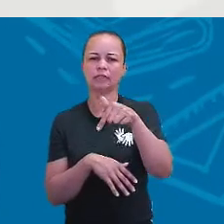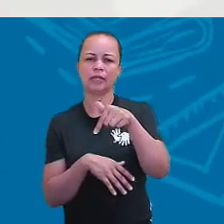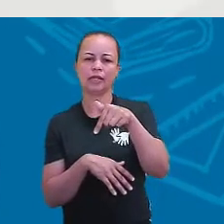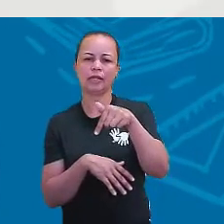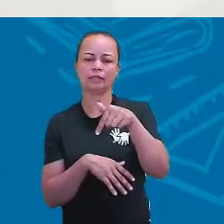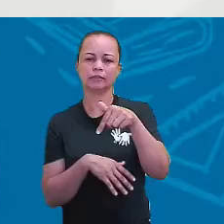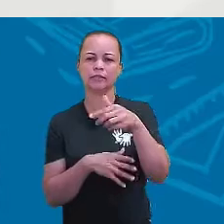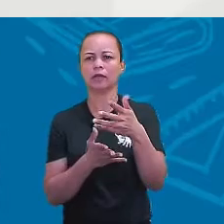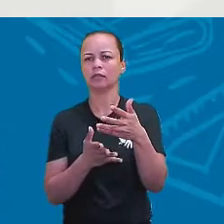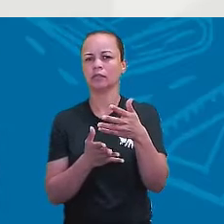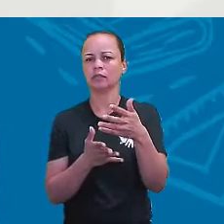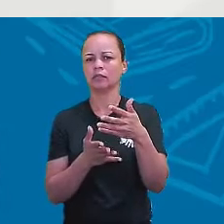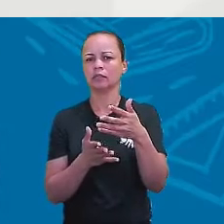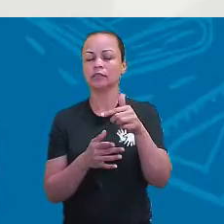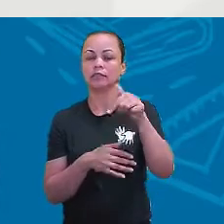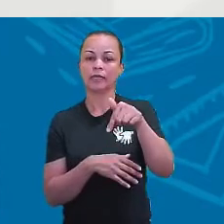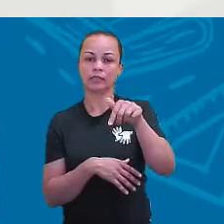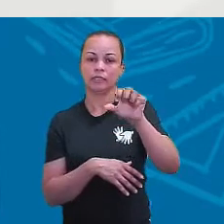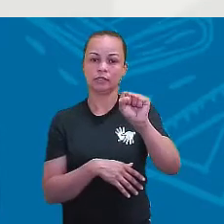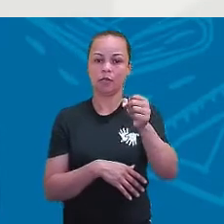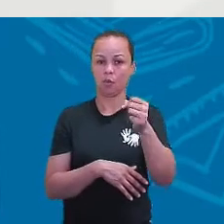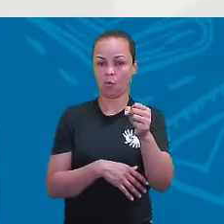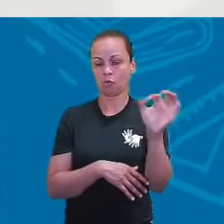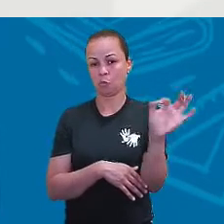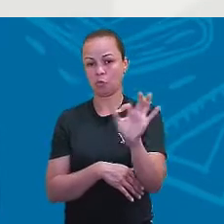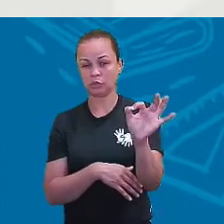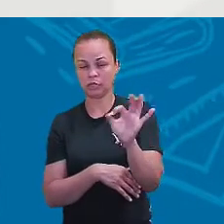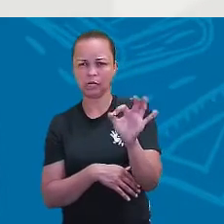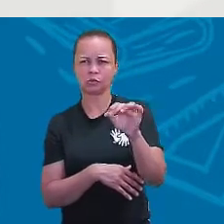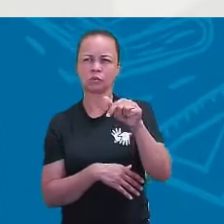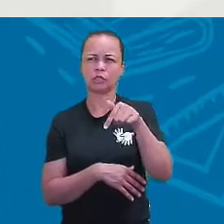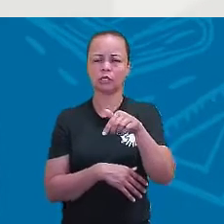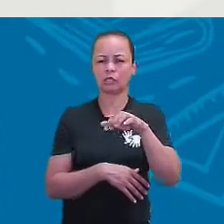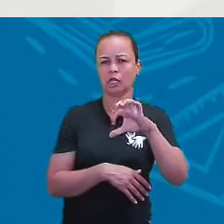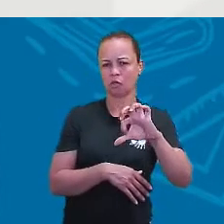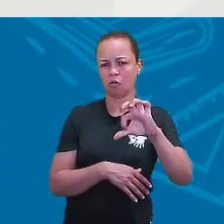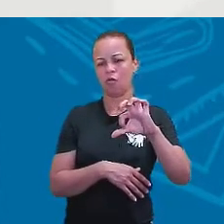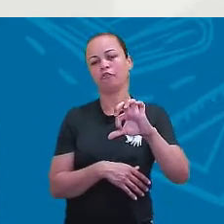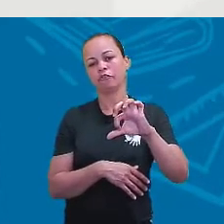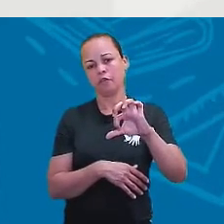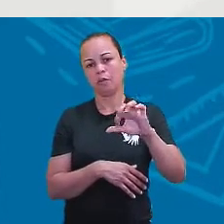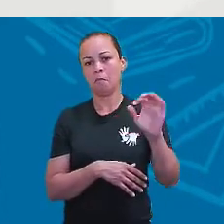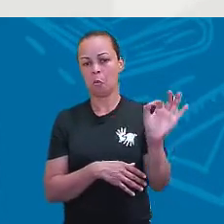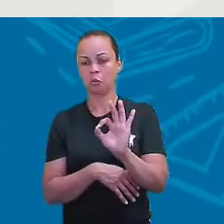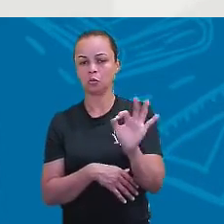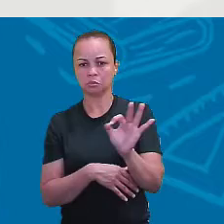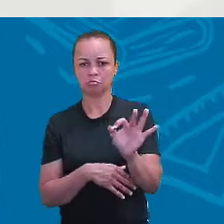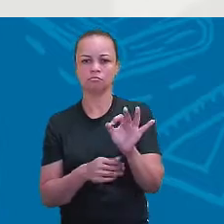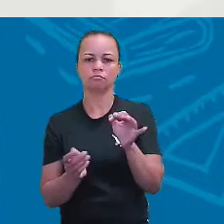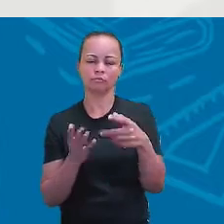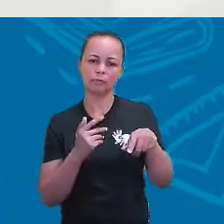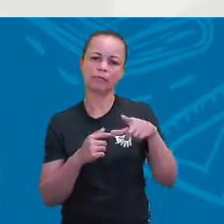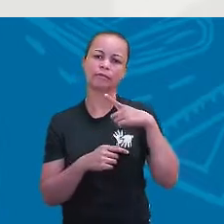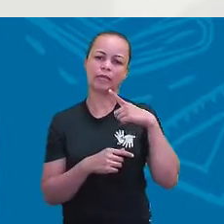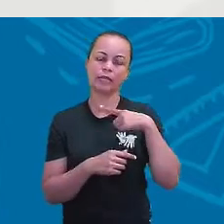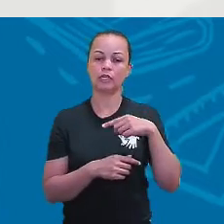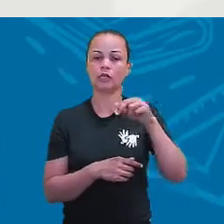78%, em torno de 78%, 79% estaria justamente o